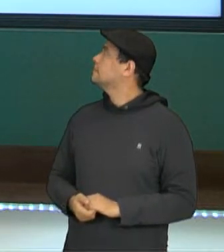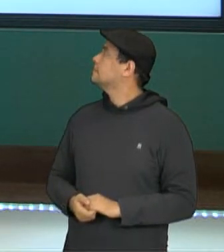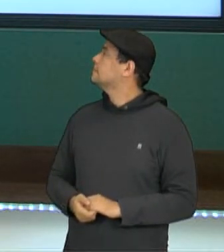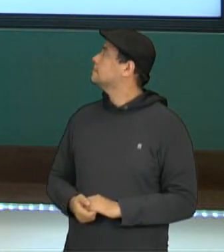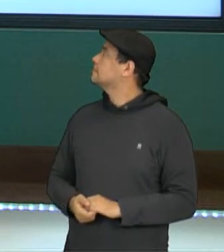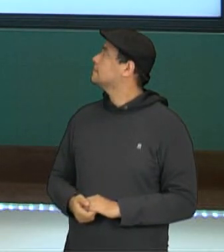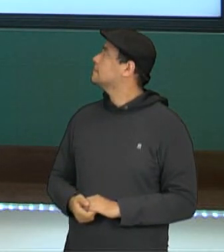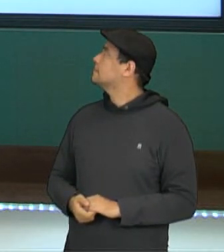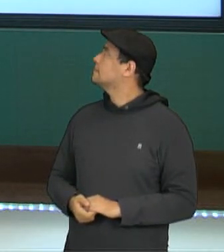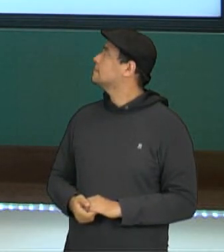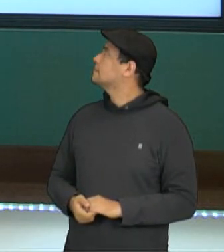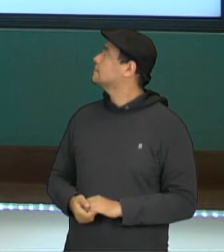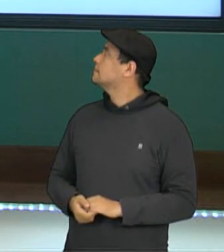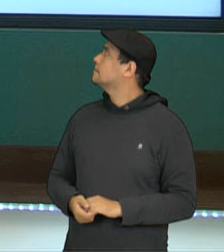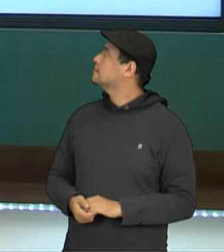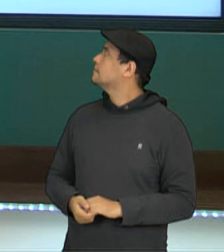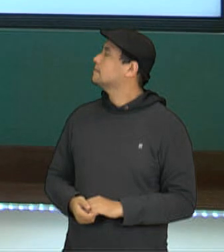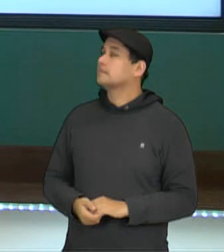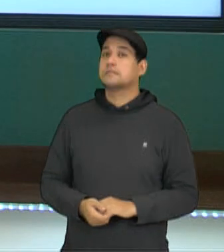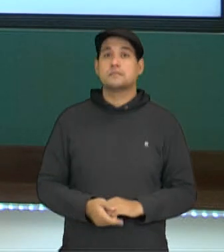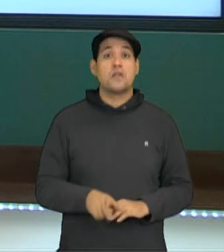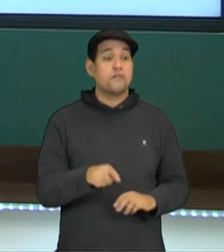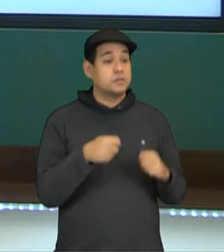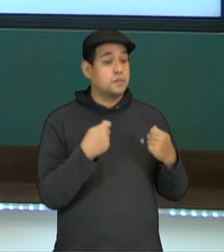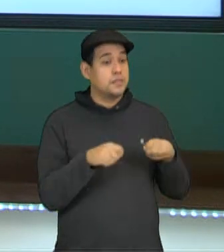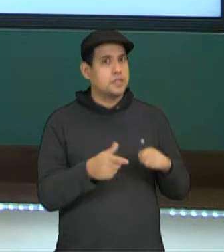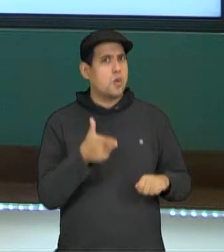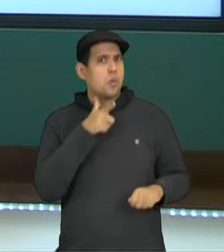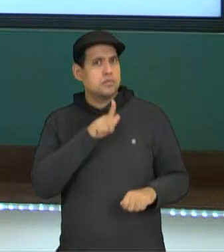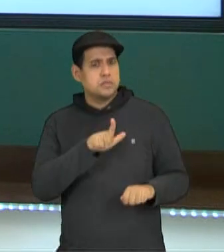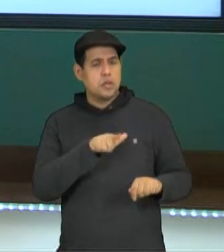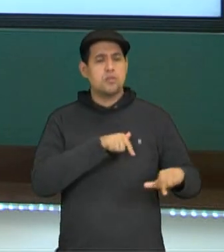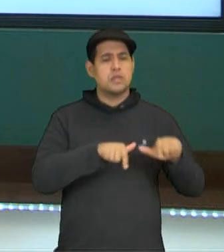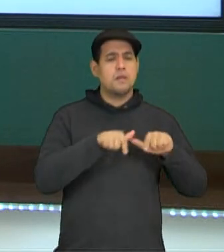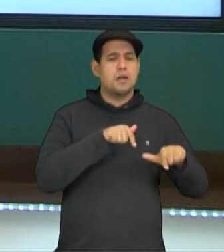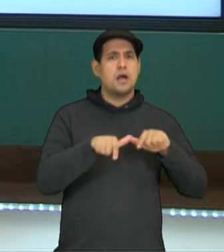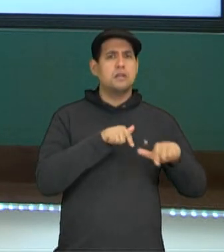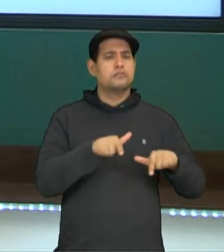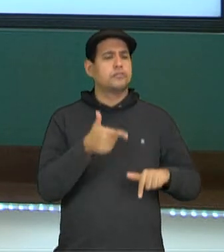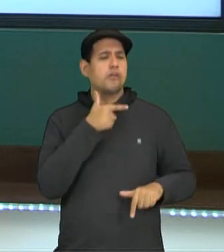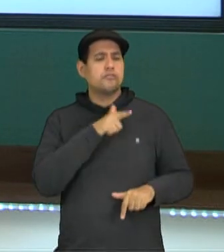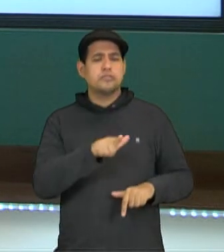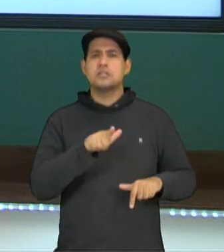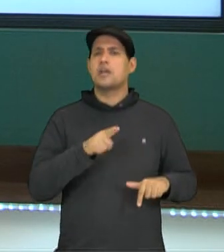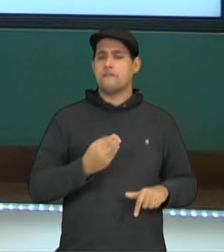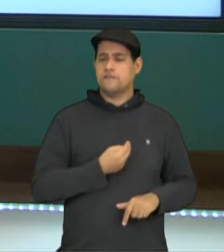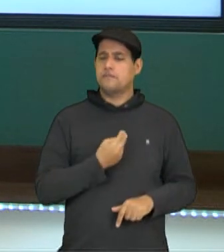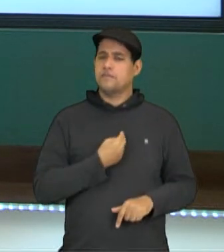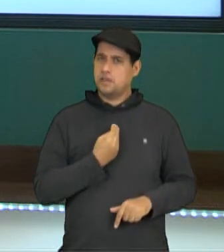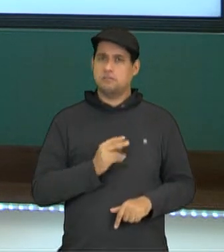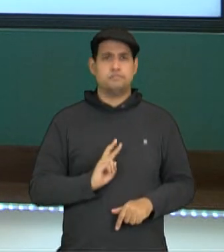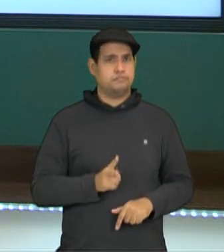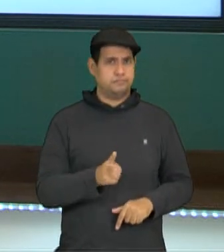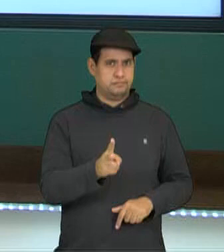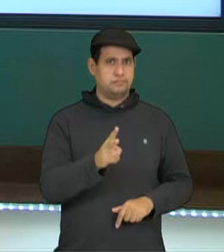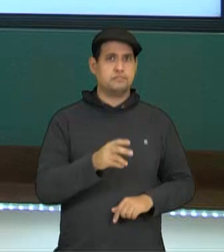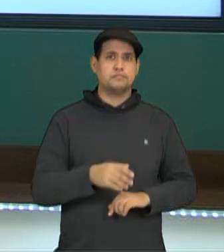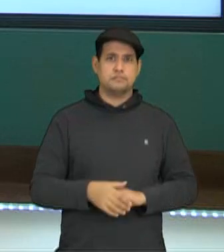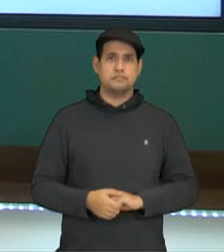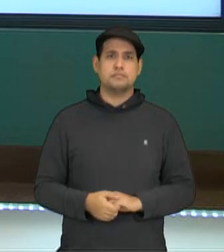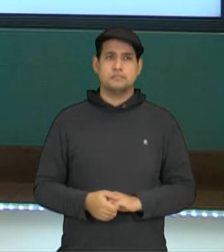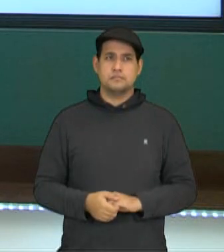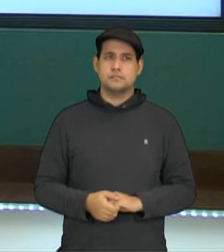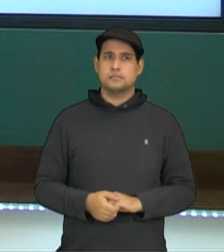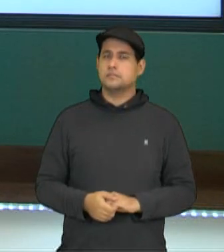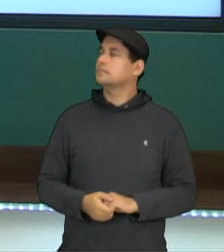able to support yourself with. Você deve conseguir um emprego na qual você consiga se sustentar com ele, tá? And